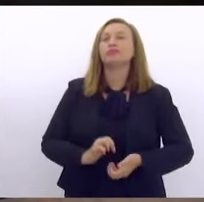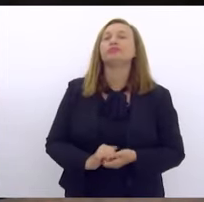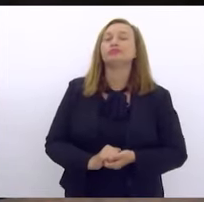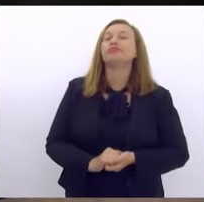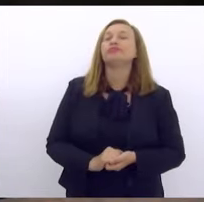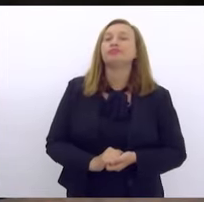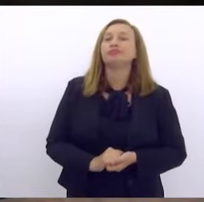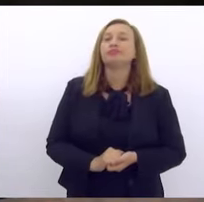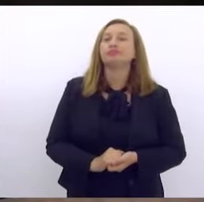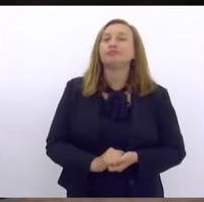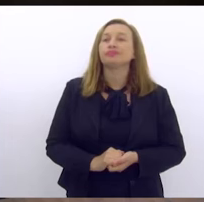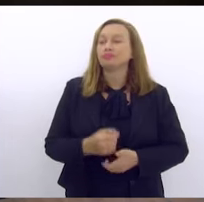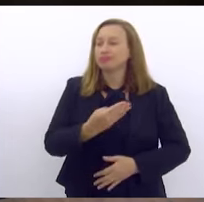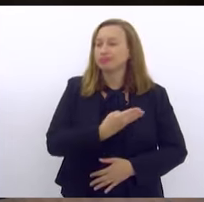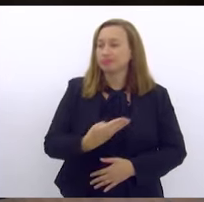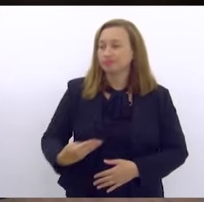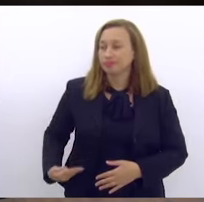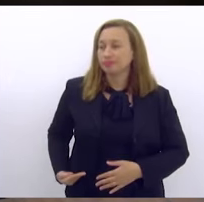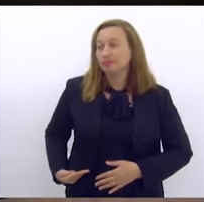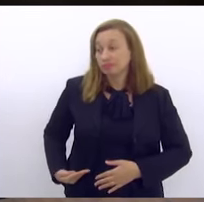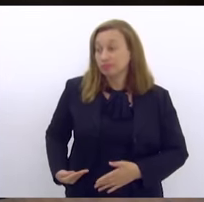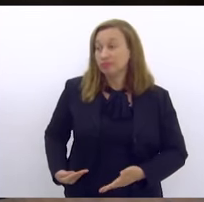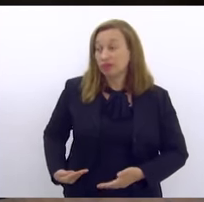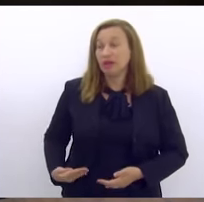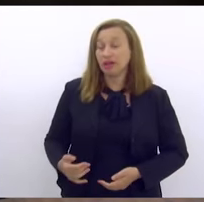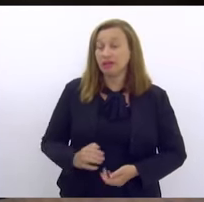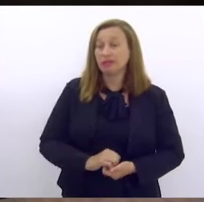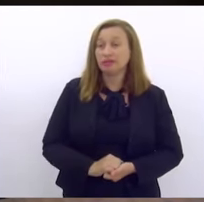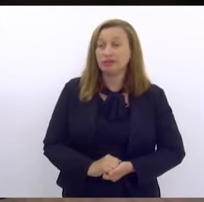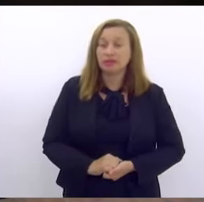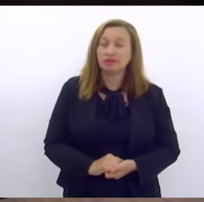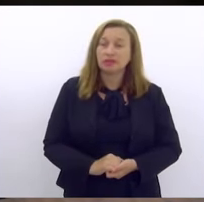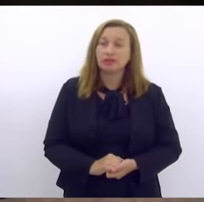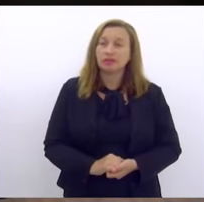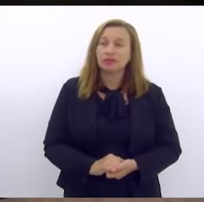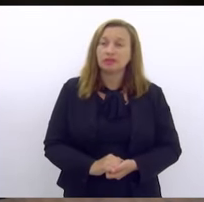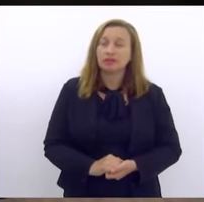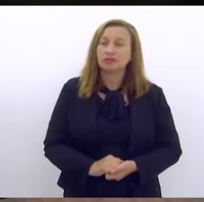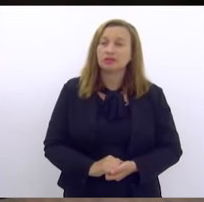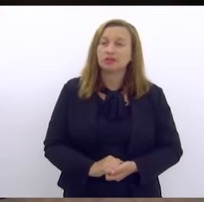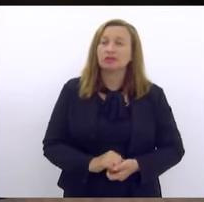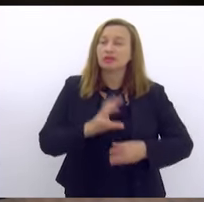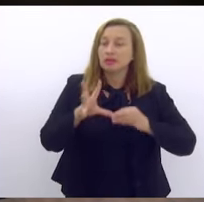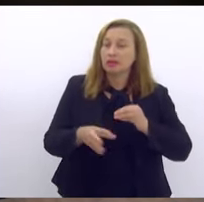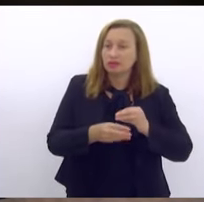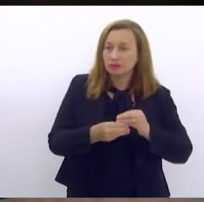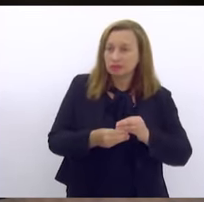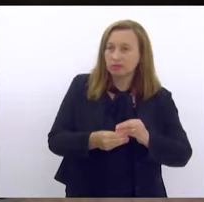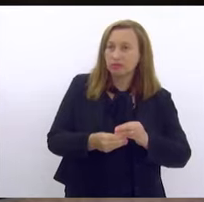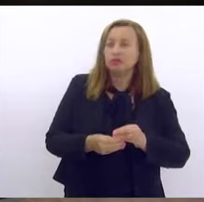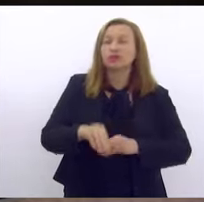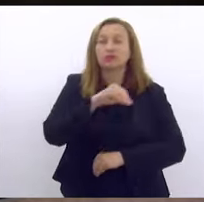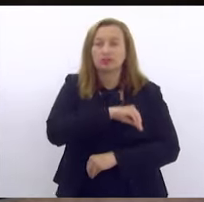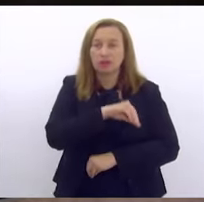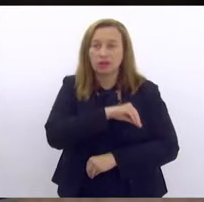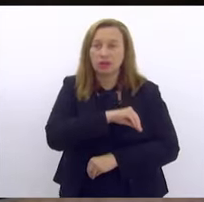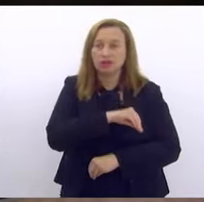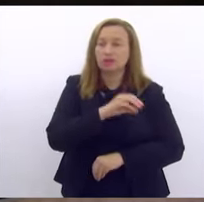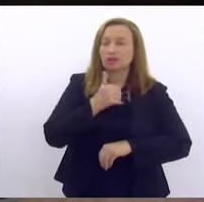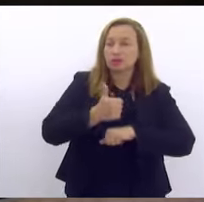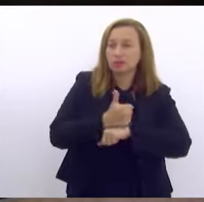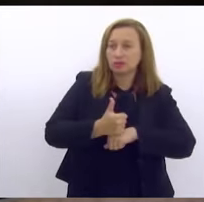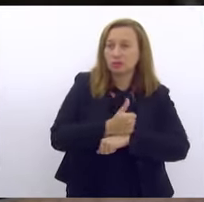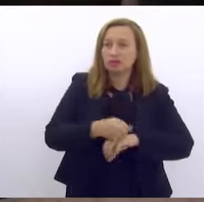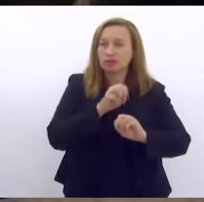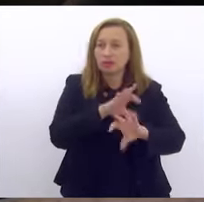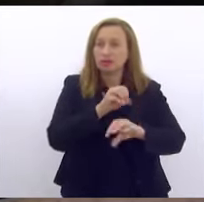Momento importante que o governador manda essa mensagem hoje, dando abono para os profissionais da educação. Ele anuncia também, ao mesmo tempo,